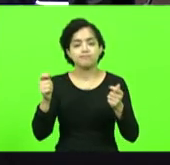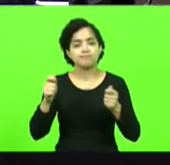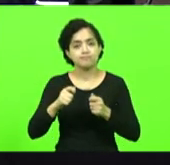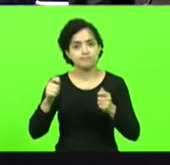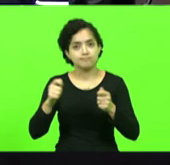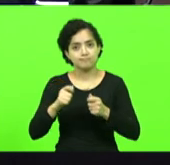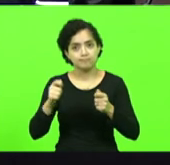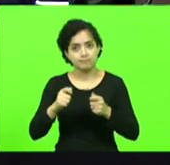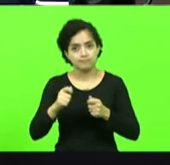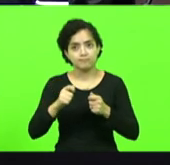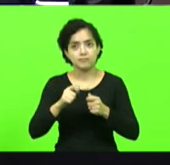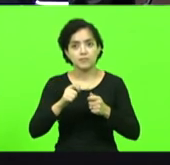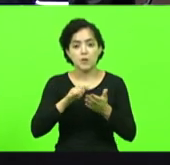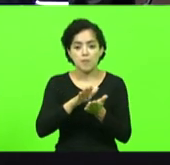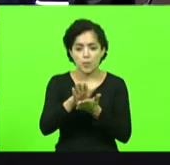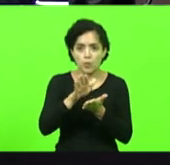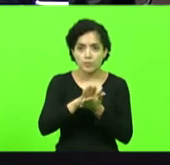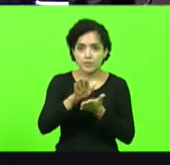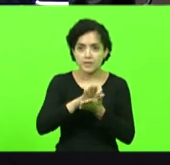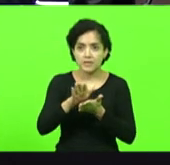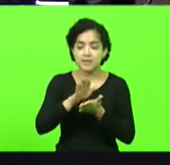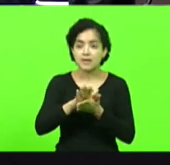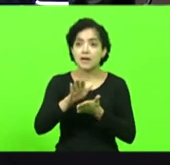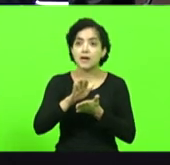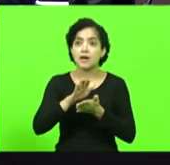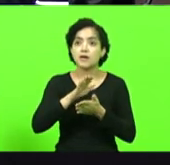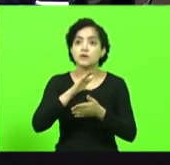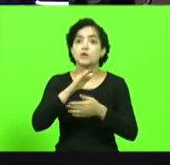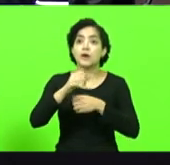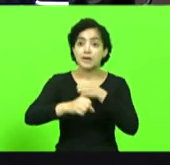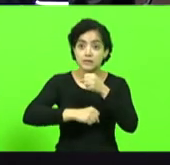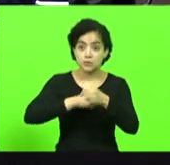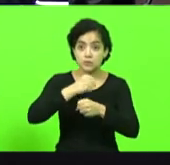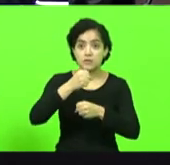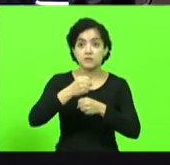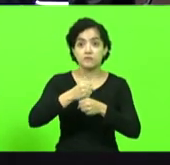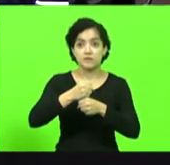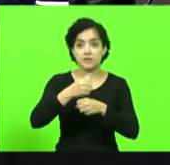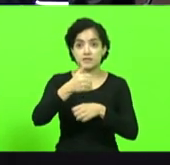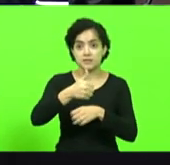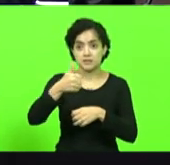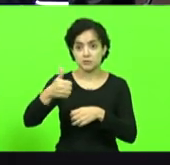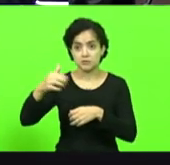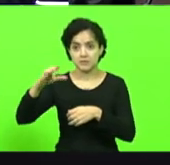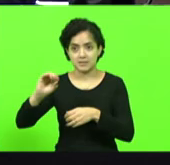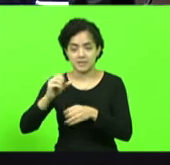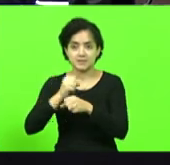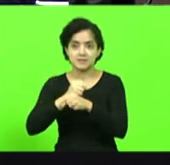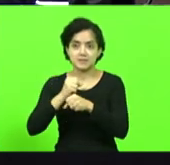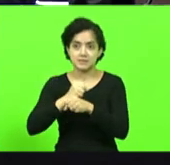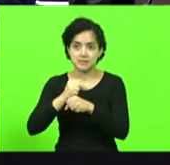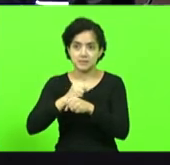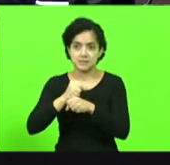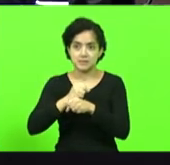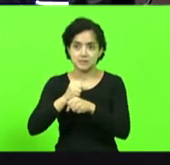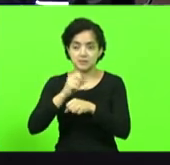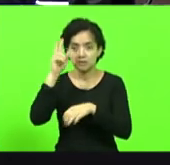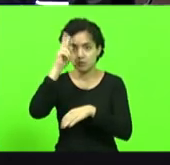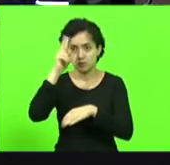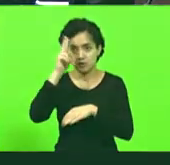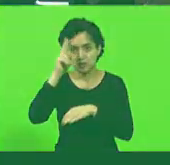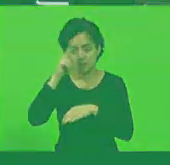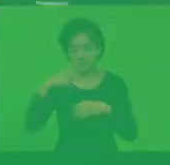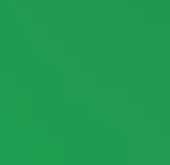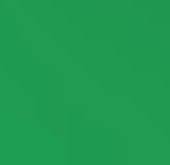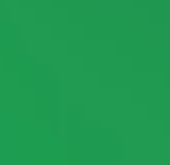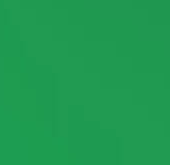este livro e publicá-lo no ano que vem, quando teremos os 110 anos de lembrança do início da